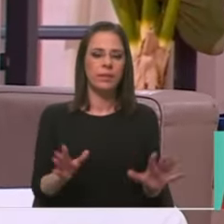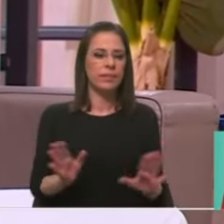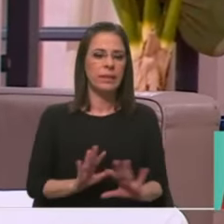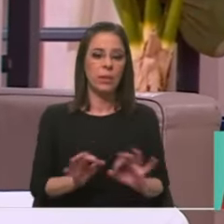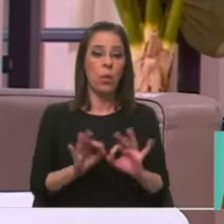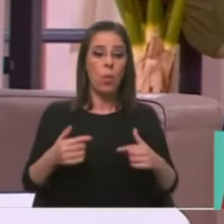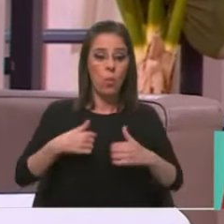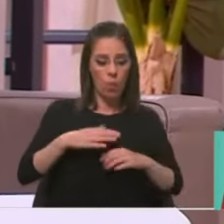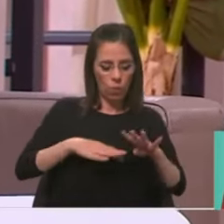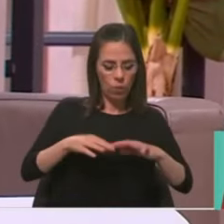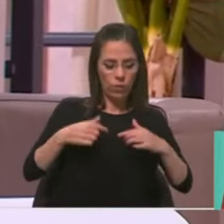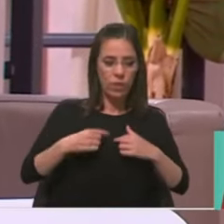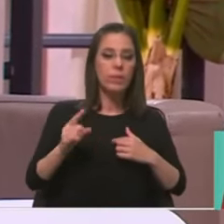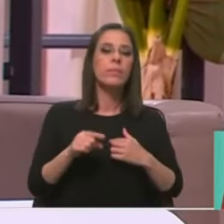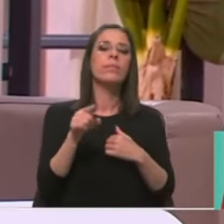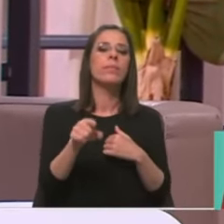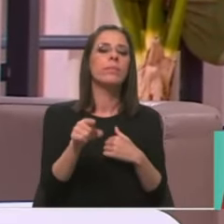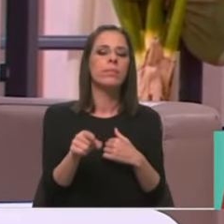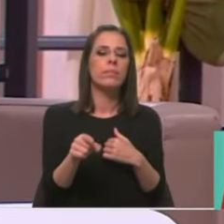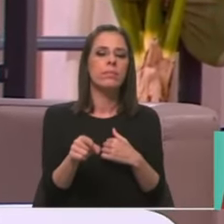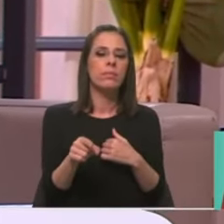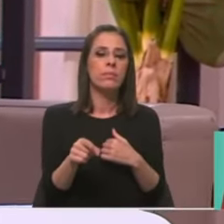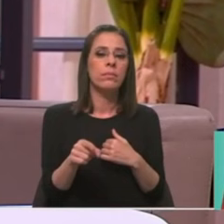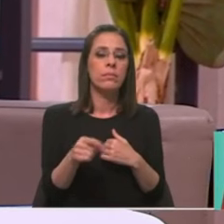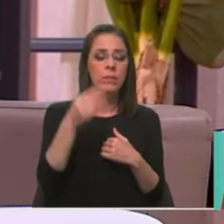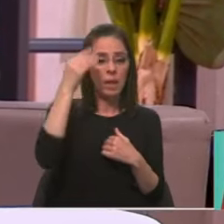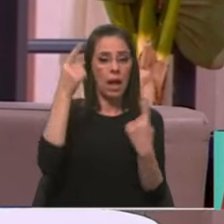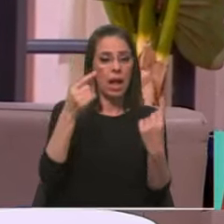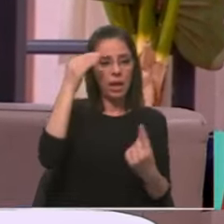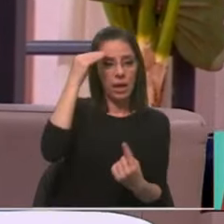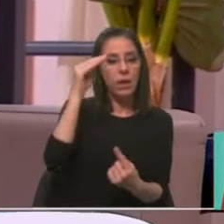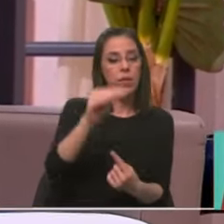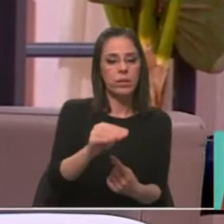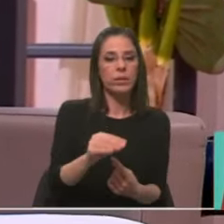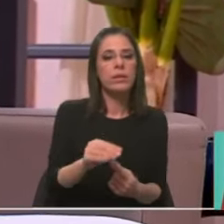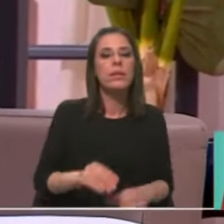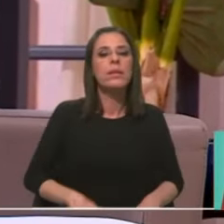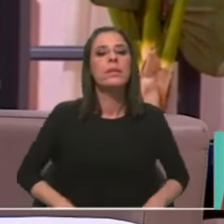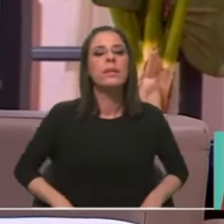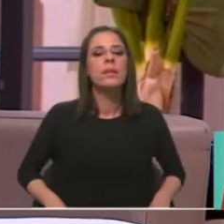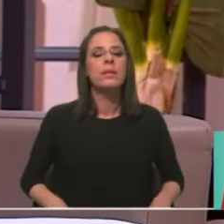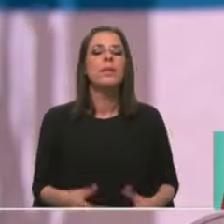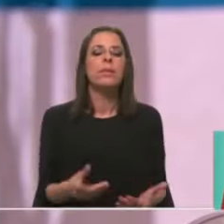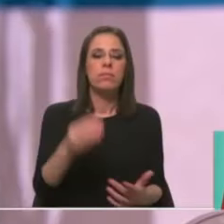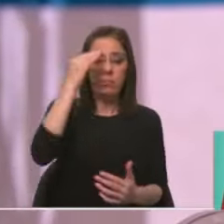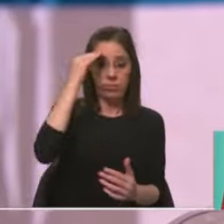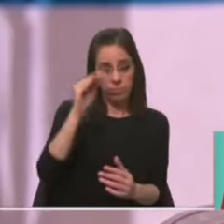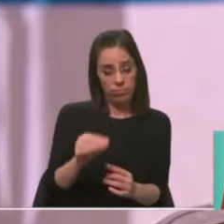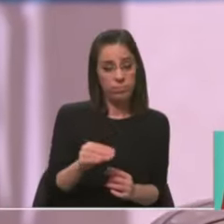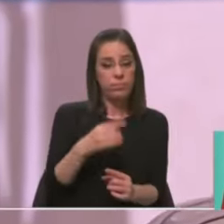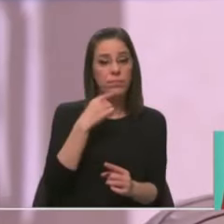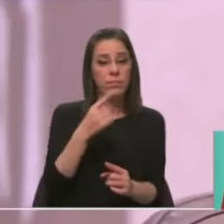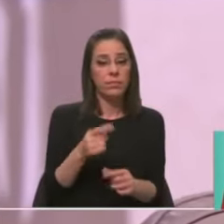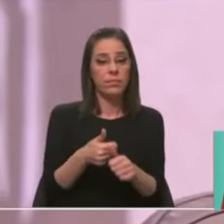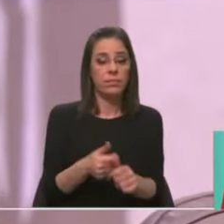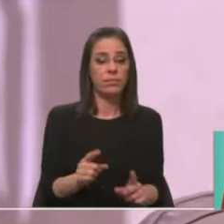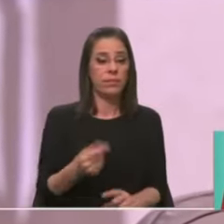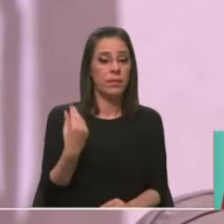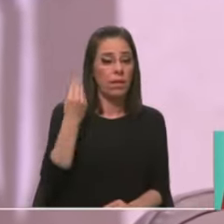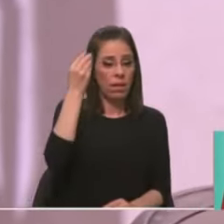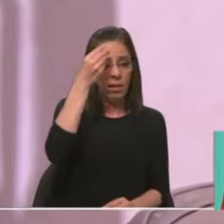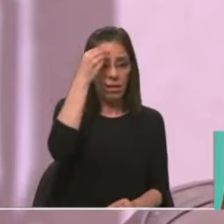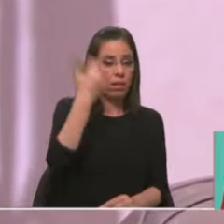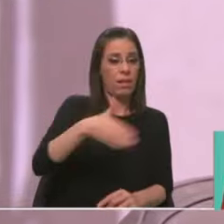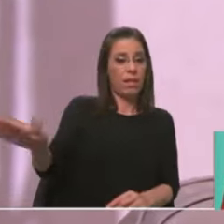façam o que eu fiz. Né? Mas o Fábio teve conselhos de alguém muito importante e que, sim, sim, sim, e que diz que não seguiu. Não, sim, e que